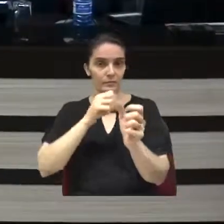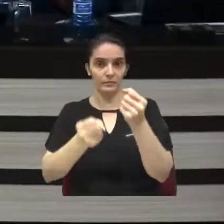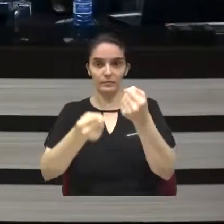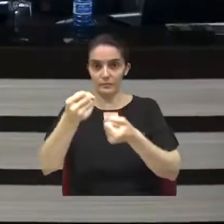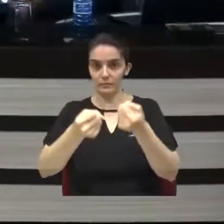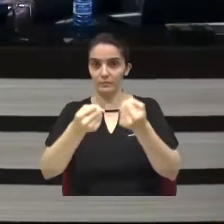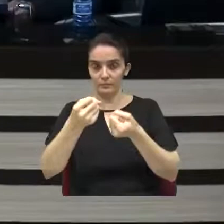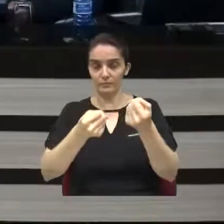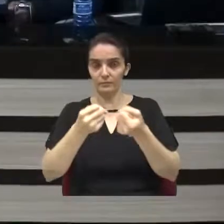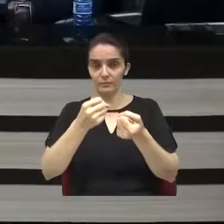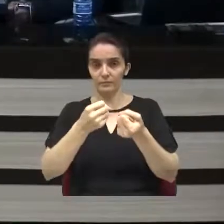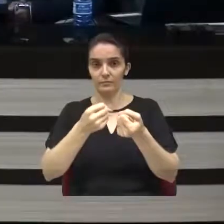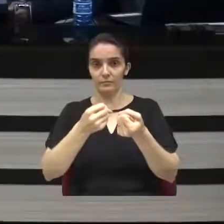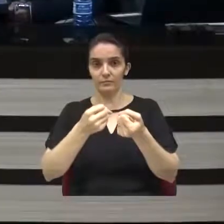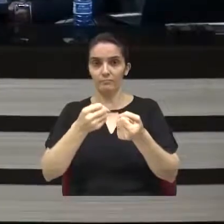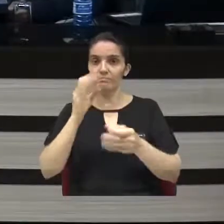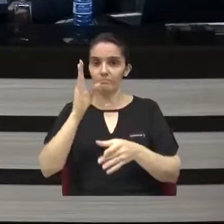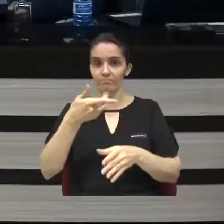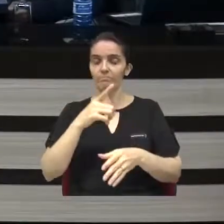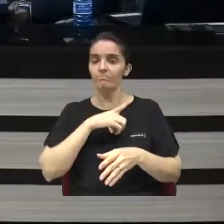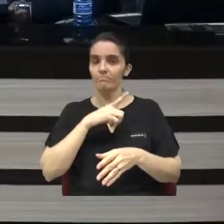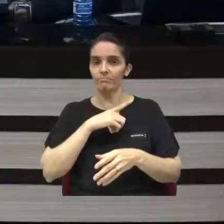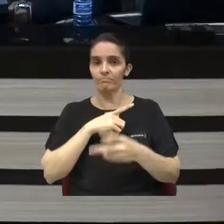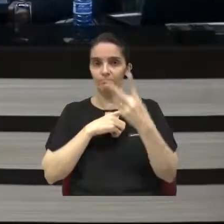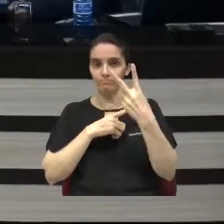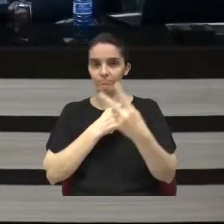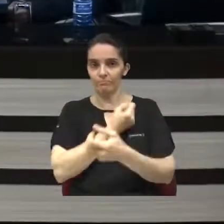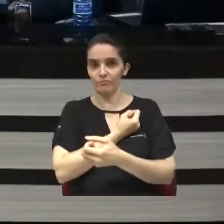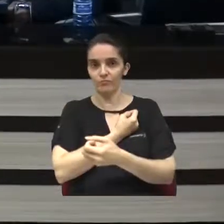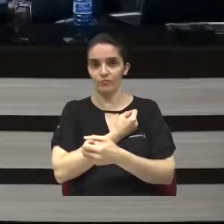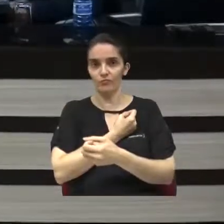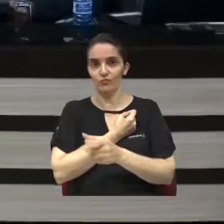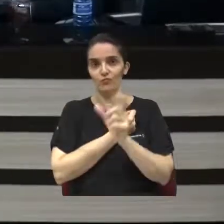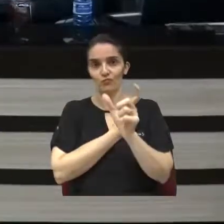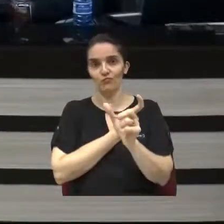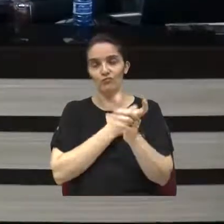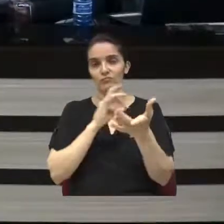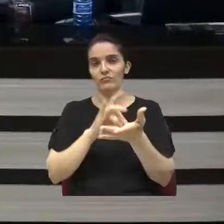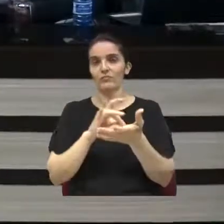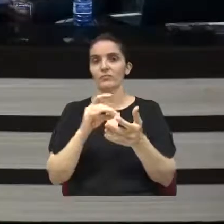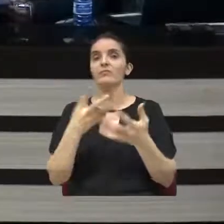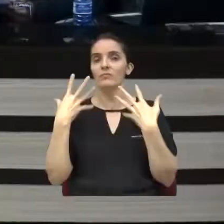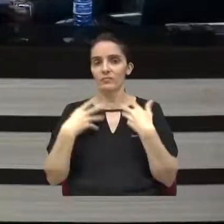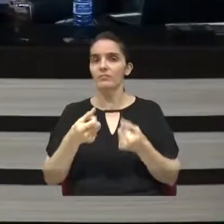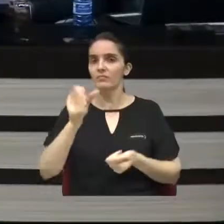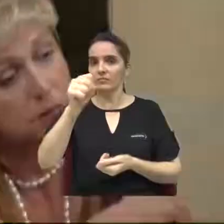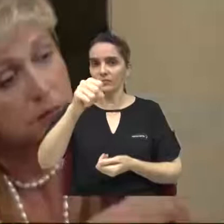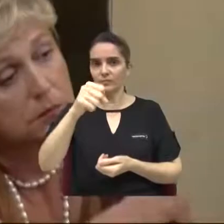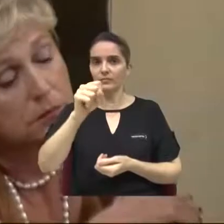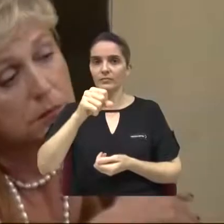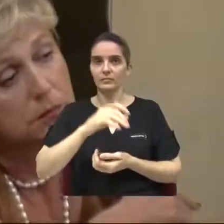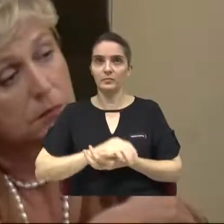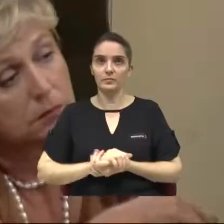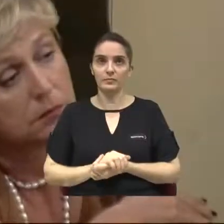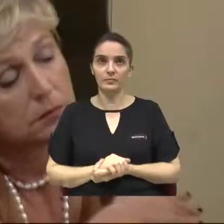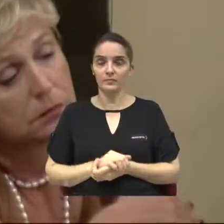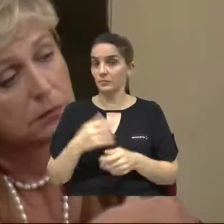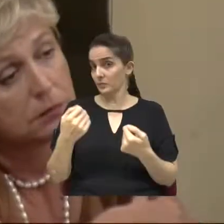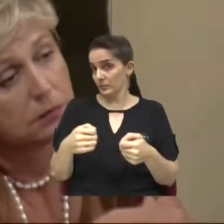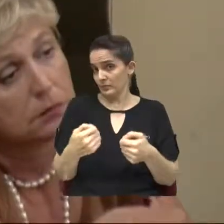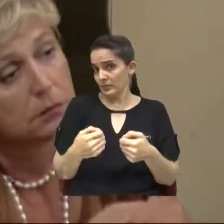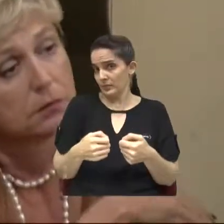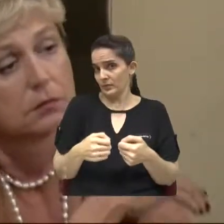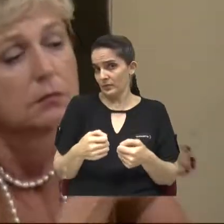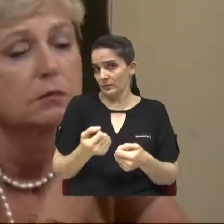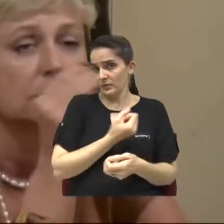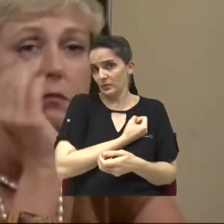ela já traz os dois números e é um documento oficial. Então, ele é aceito como documento, sim. Não tinha que ter citado o número, presidente? Só esse é